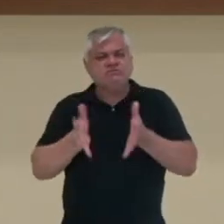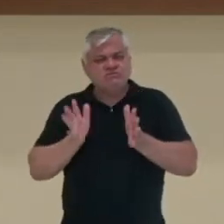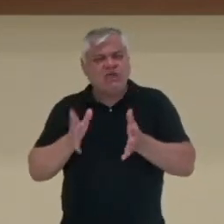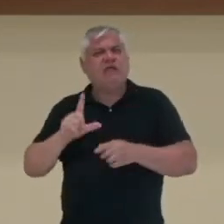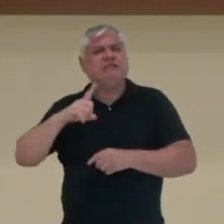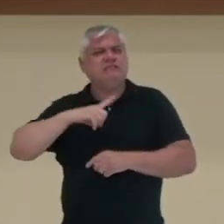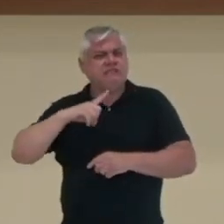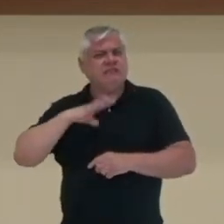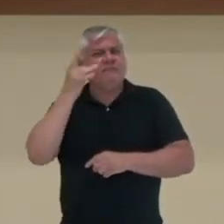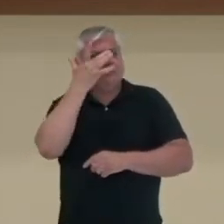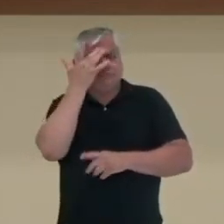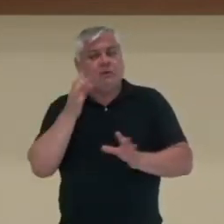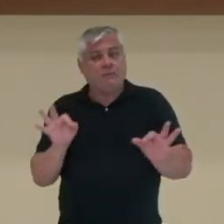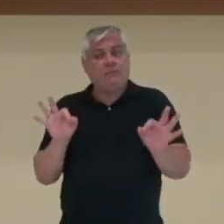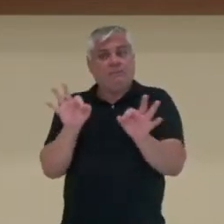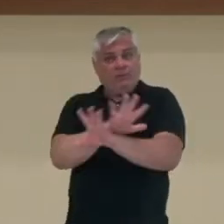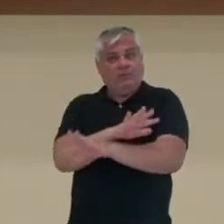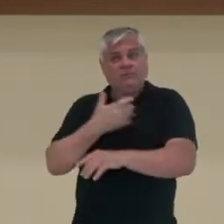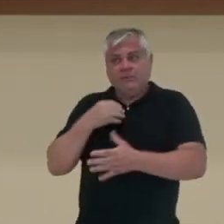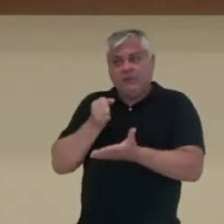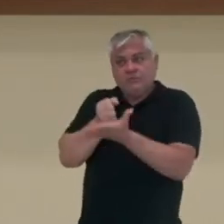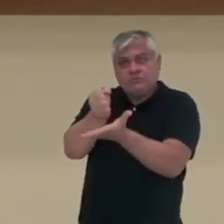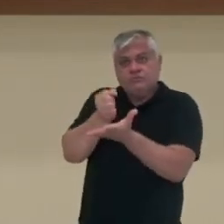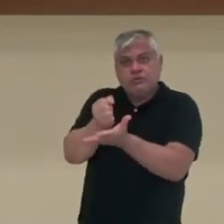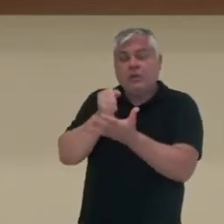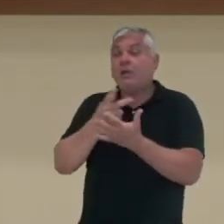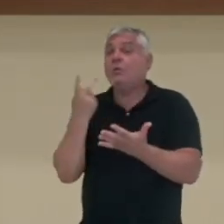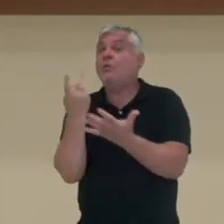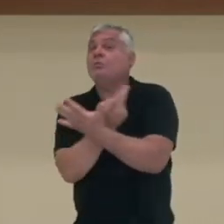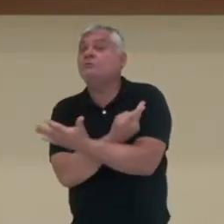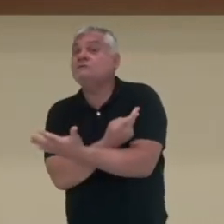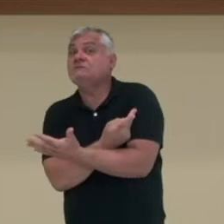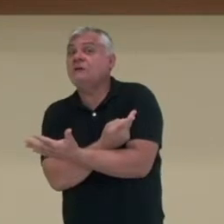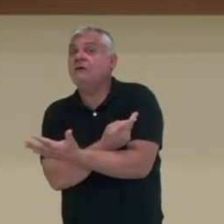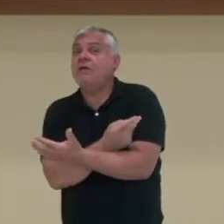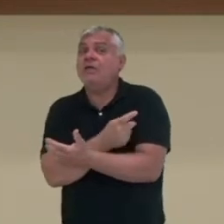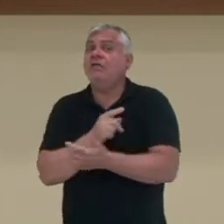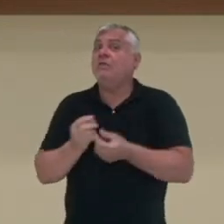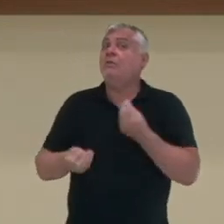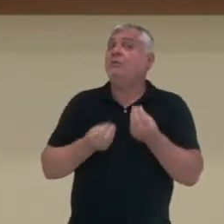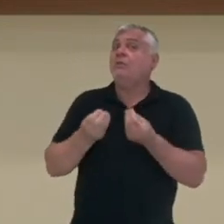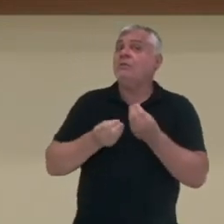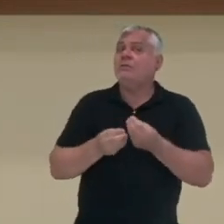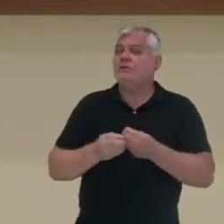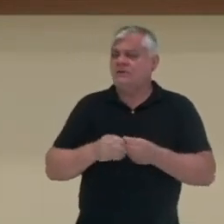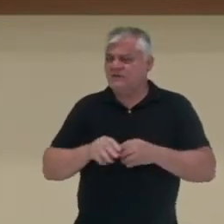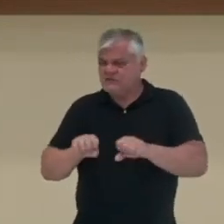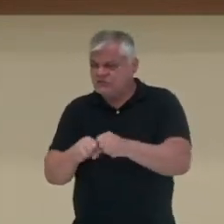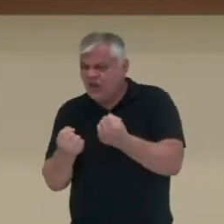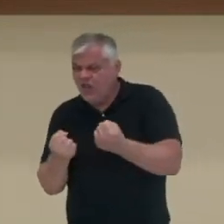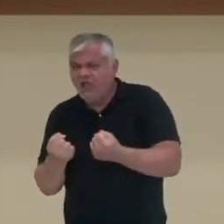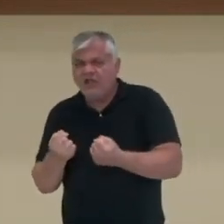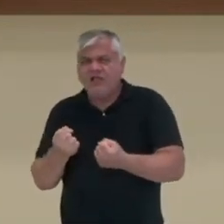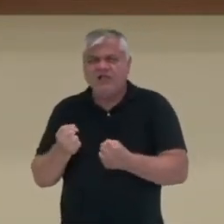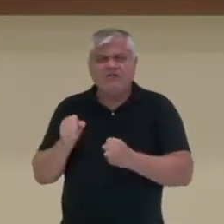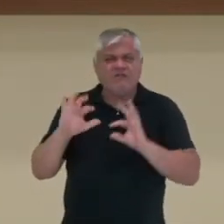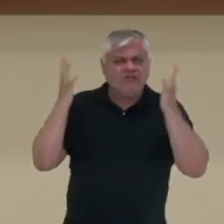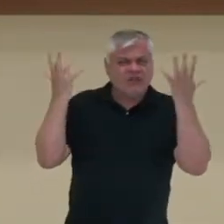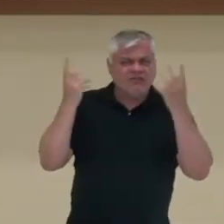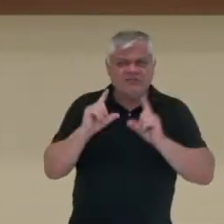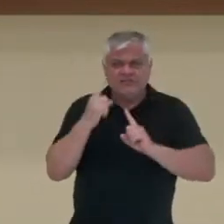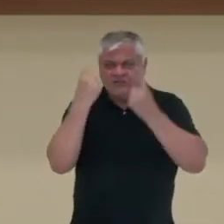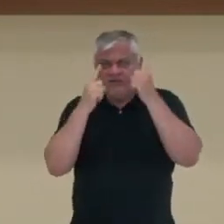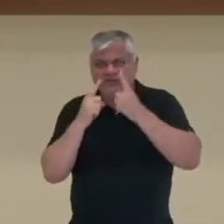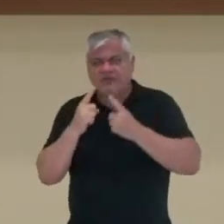existem pessoas preparadas para socorrer caso algo queira sair e fazer com que a festa perca um pouco seu sentido. Mas